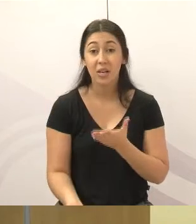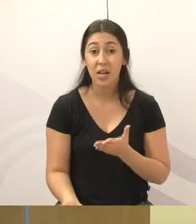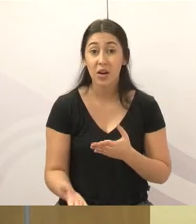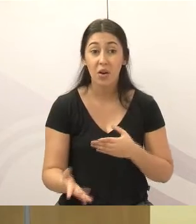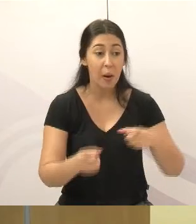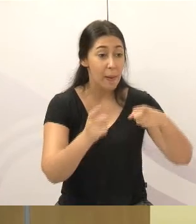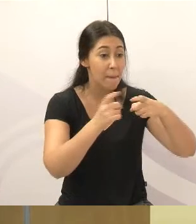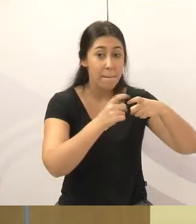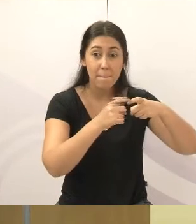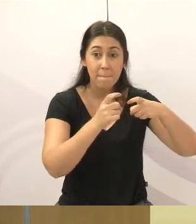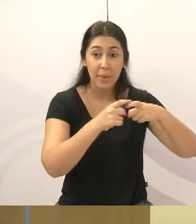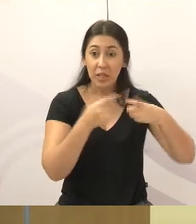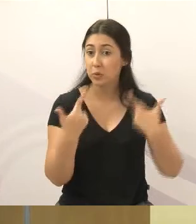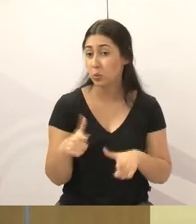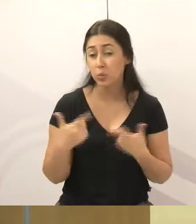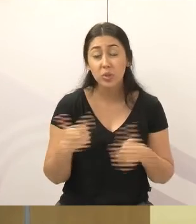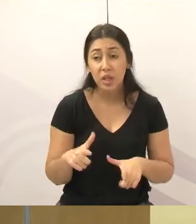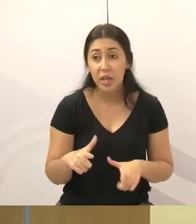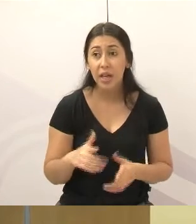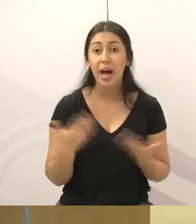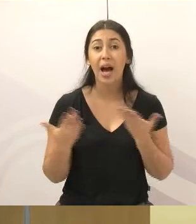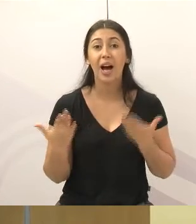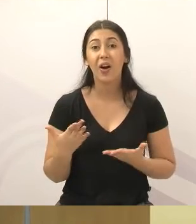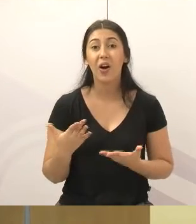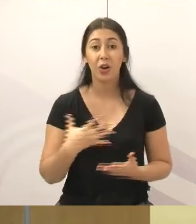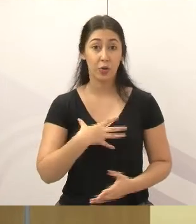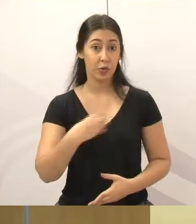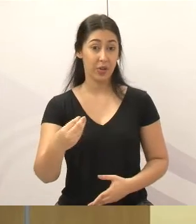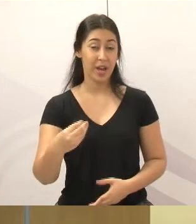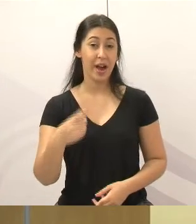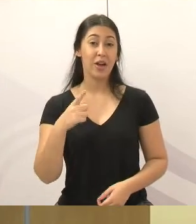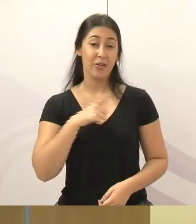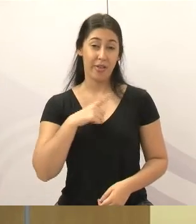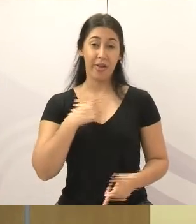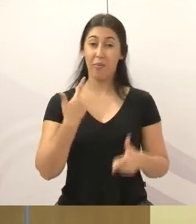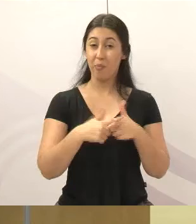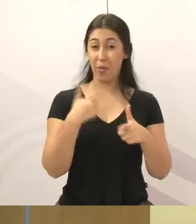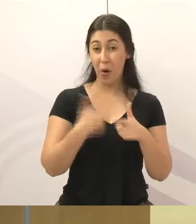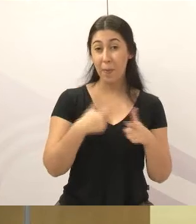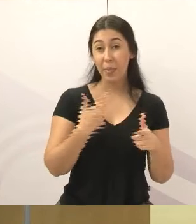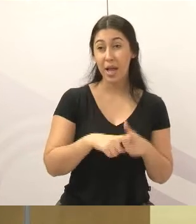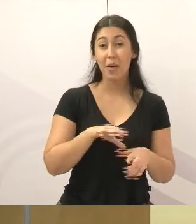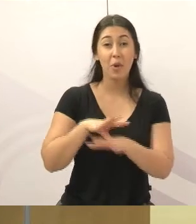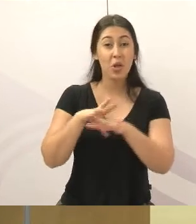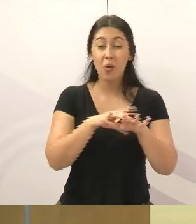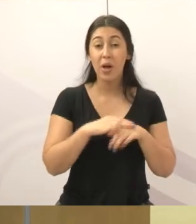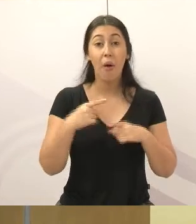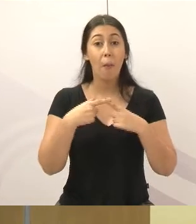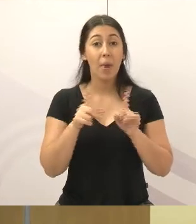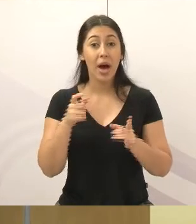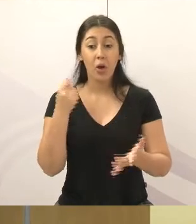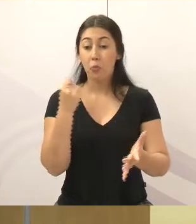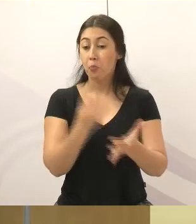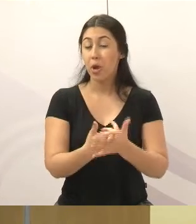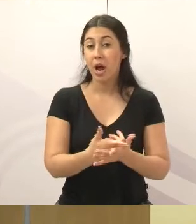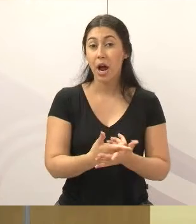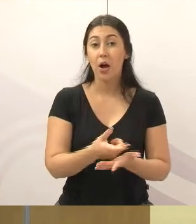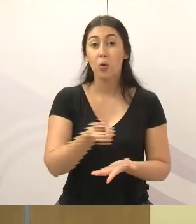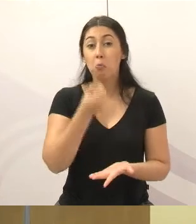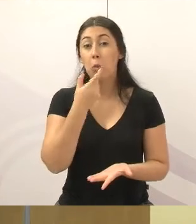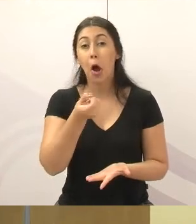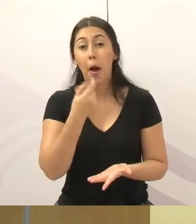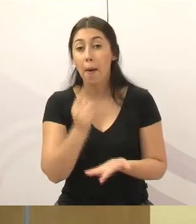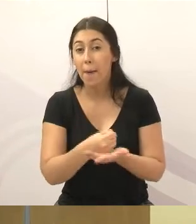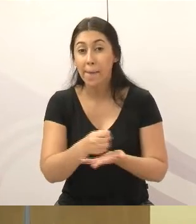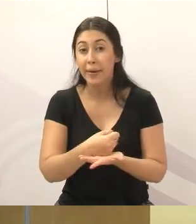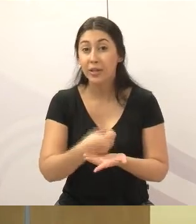para prescrever a receita, e o filho dela tem problema no pulmão, e ela não tem dinheiro para comprar o remédio.